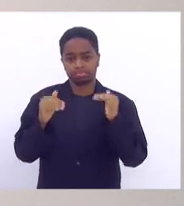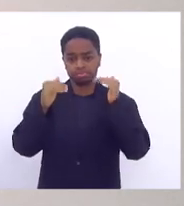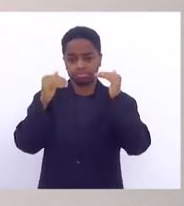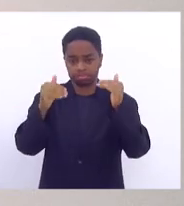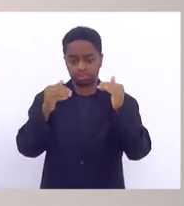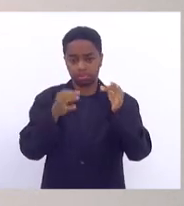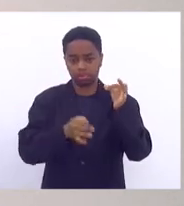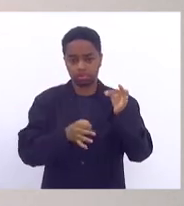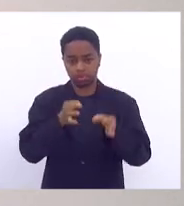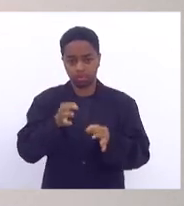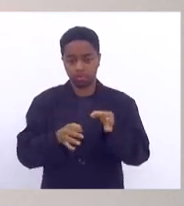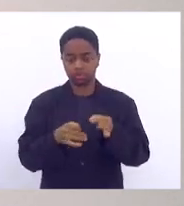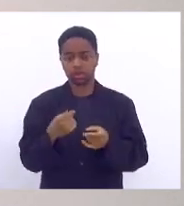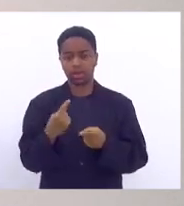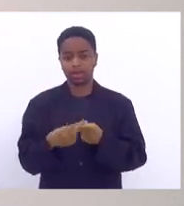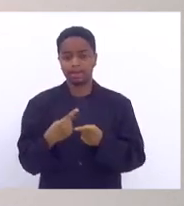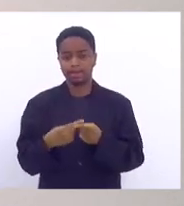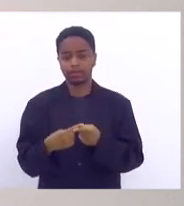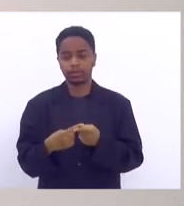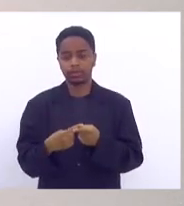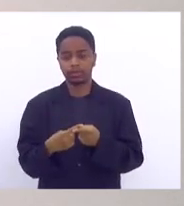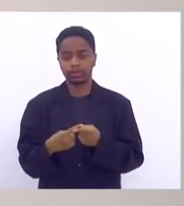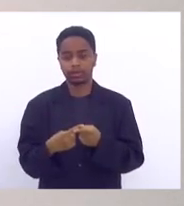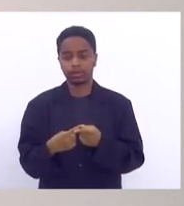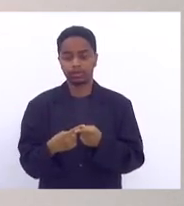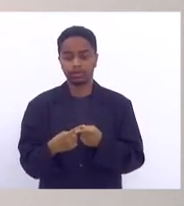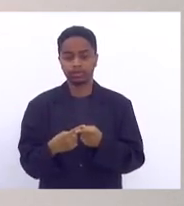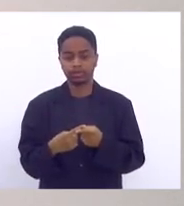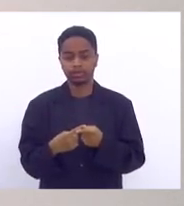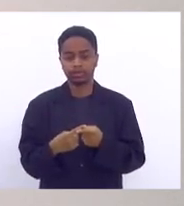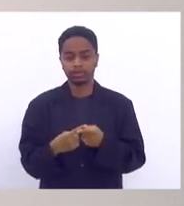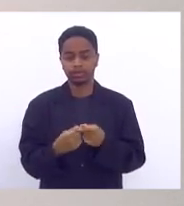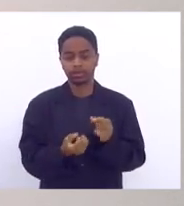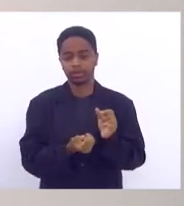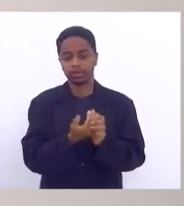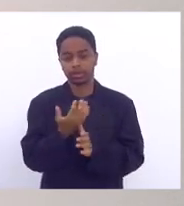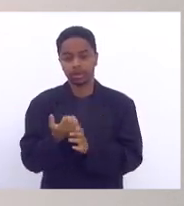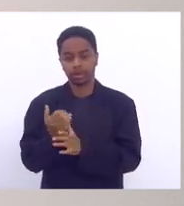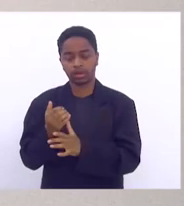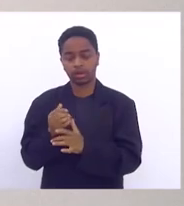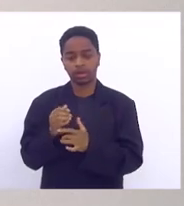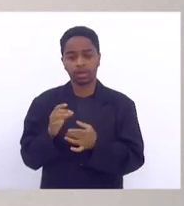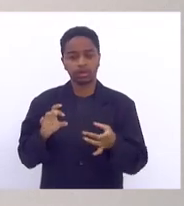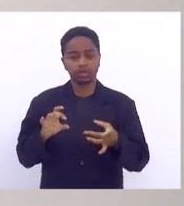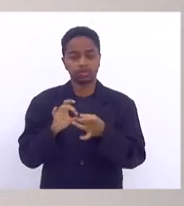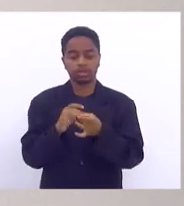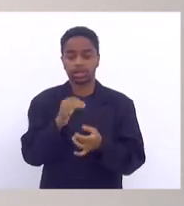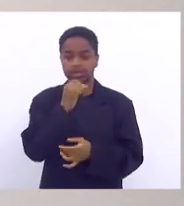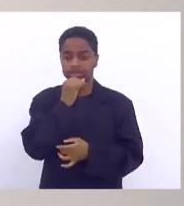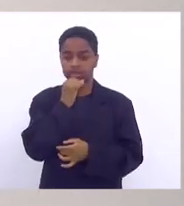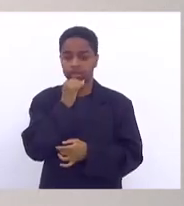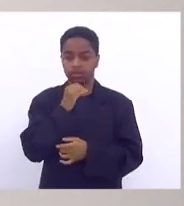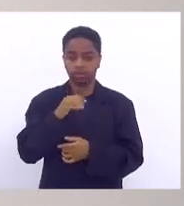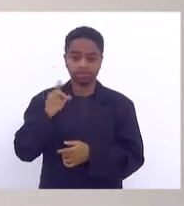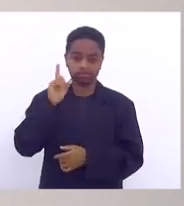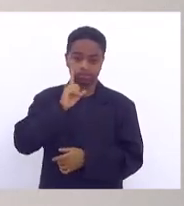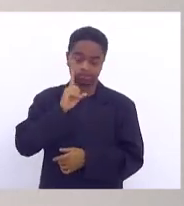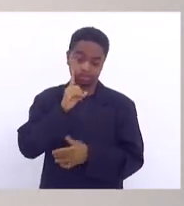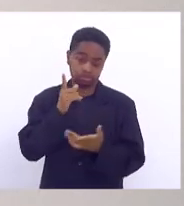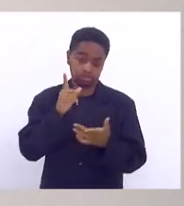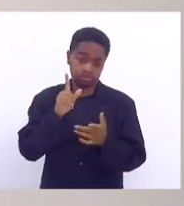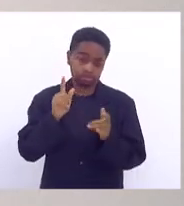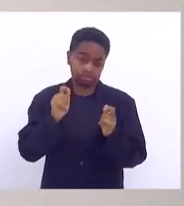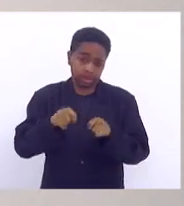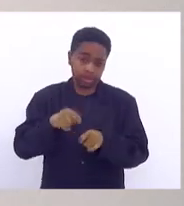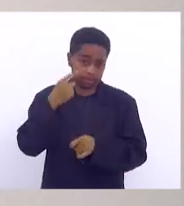que é eh construída a exemplo da suprema corte americana é uma questão que se levanta é